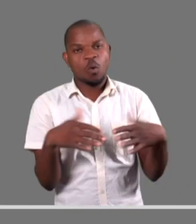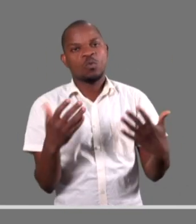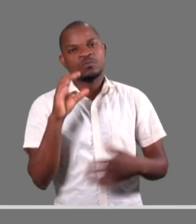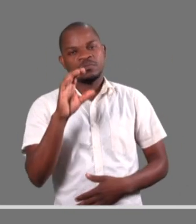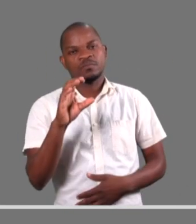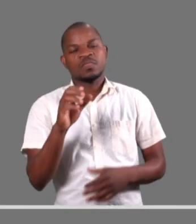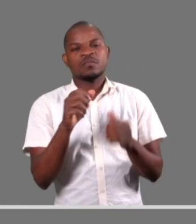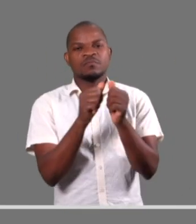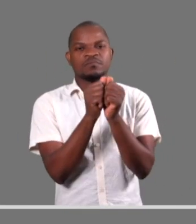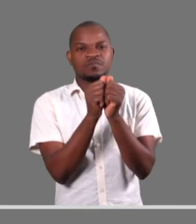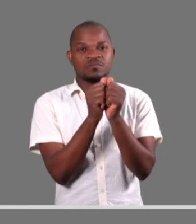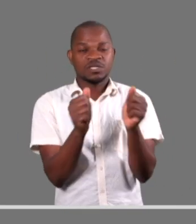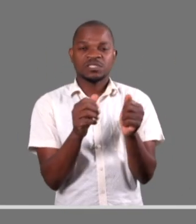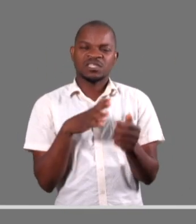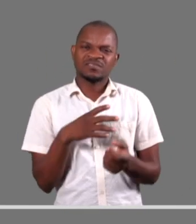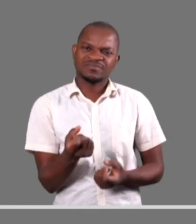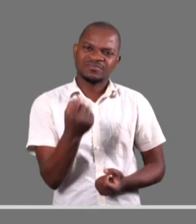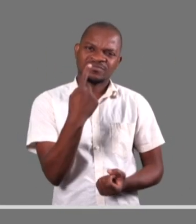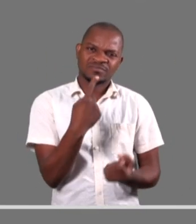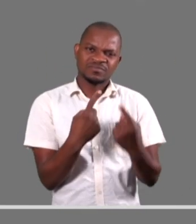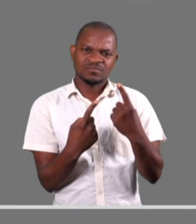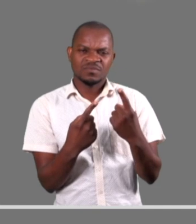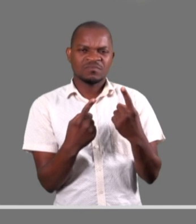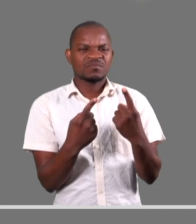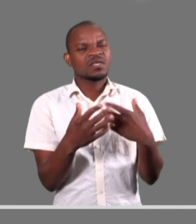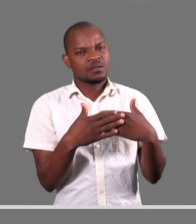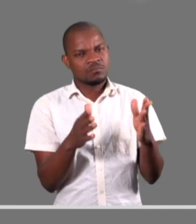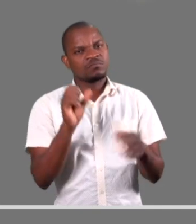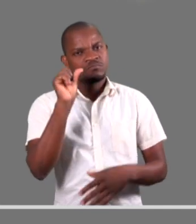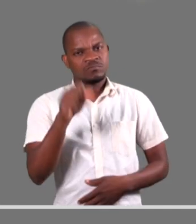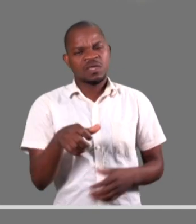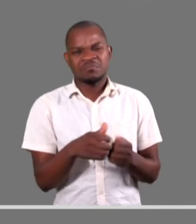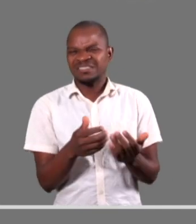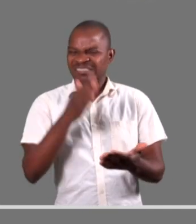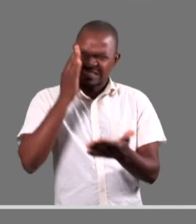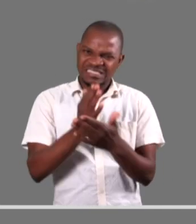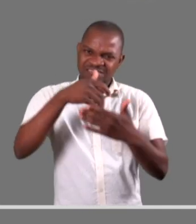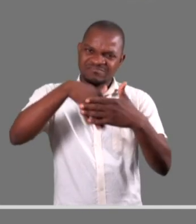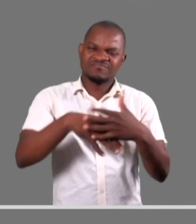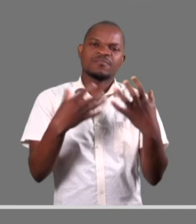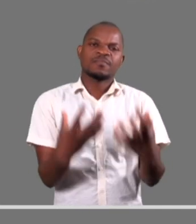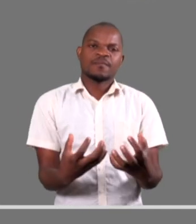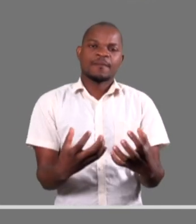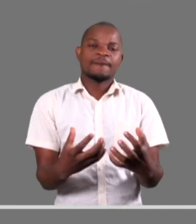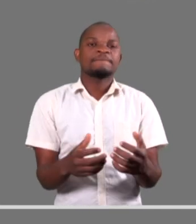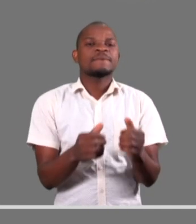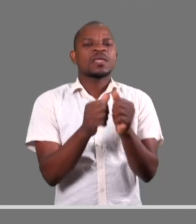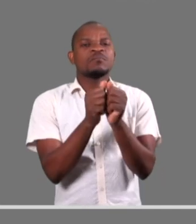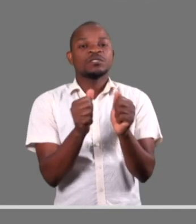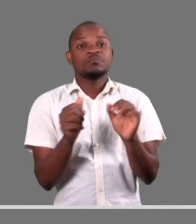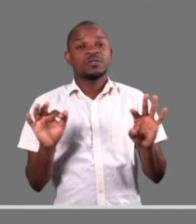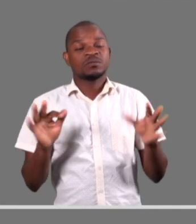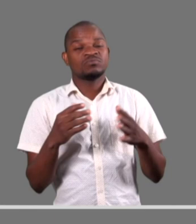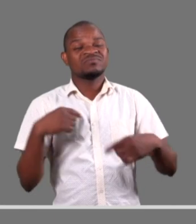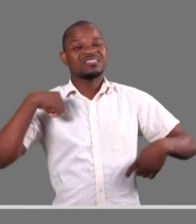nação. Se é que abre-se espaço, não faz-se sentir, não faz-se sentir no meio social. Para